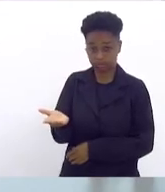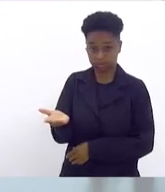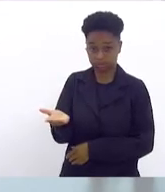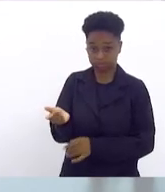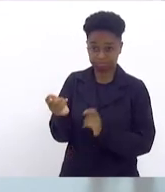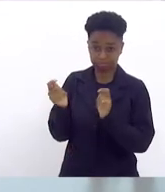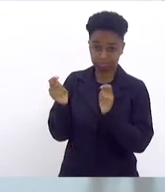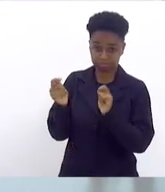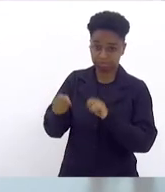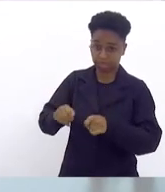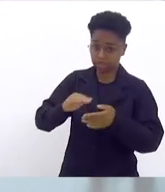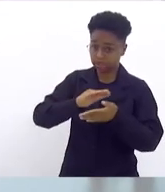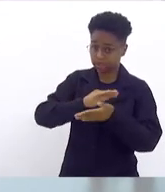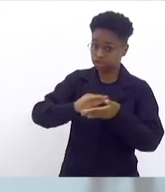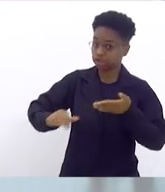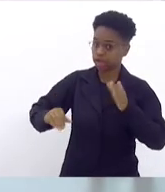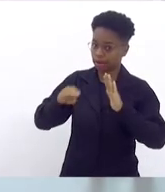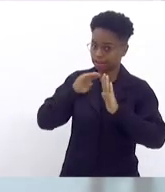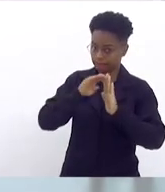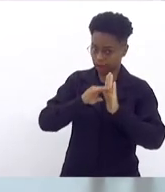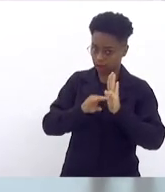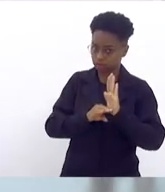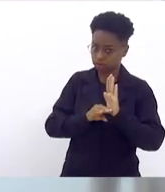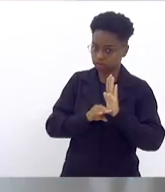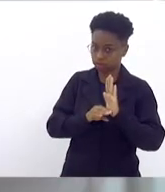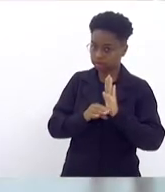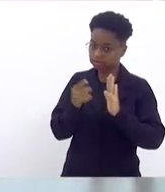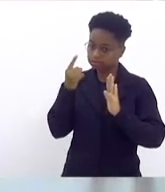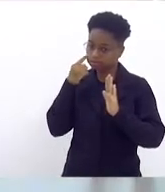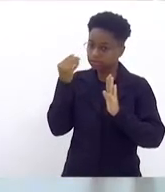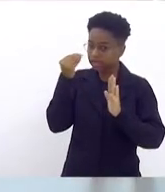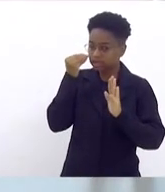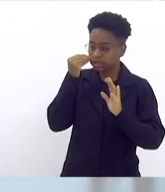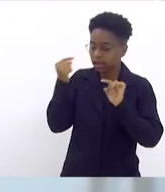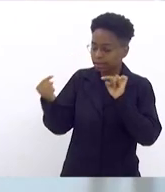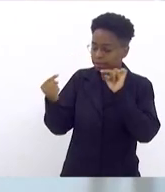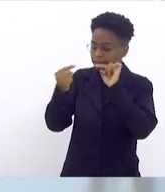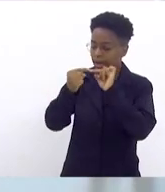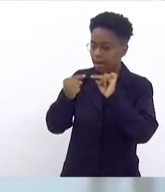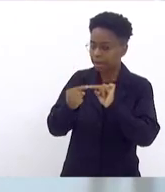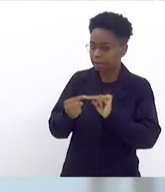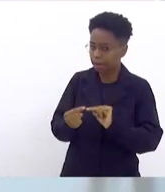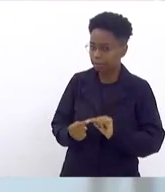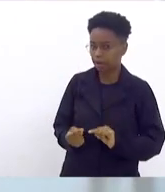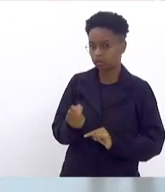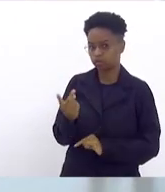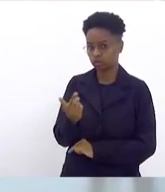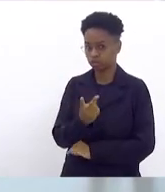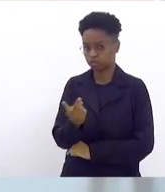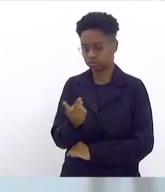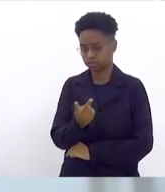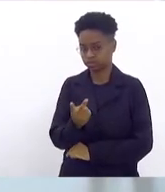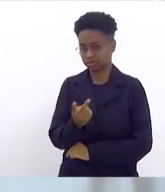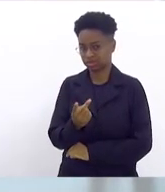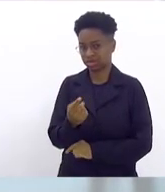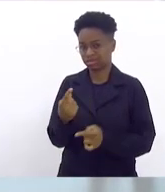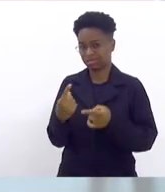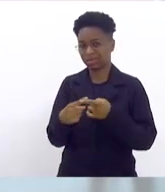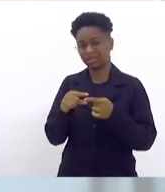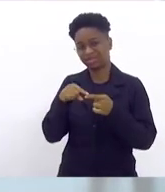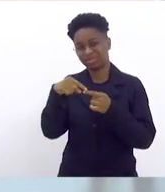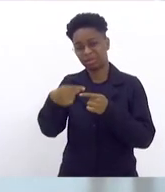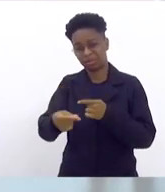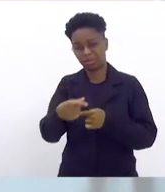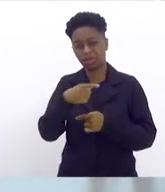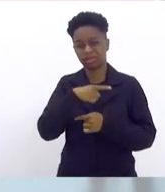pudesse retirar de pauta para ver se dá para compatibilizar os dois, para que não venha o famoso